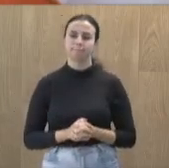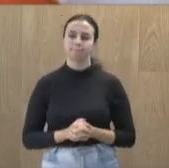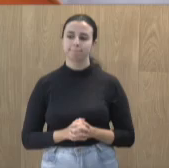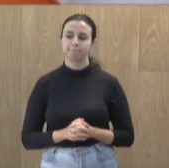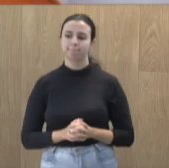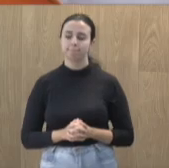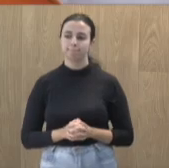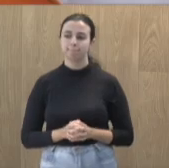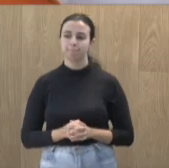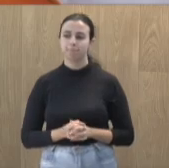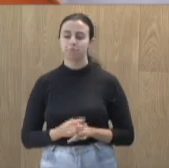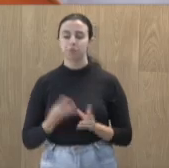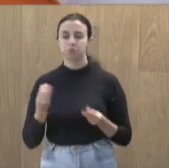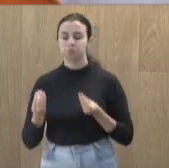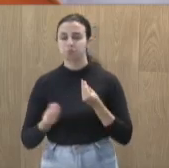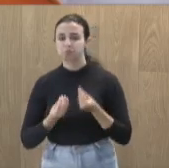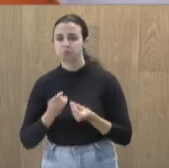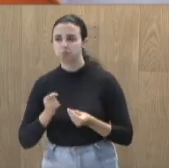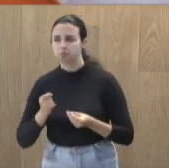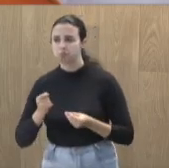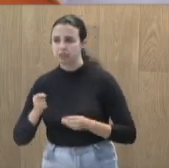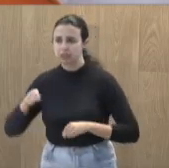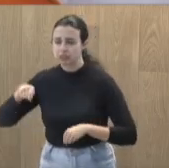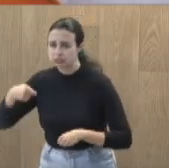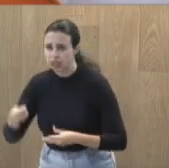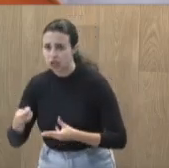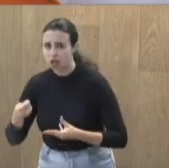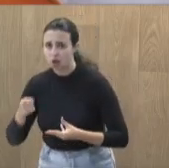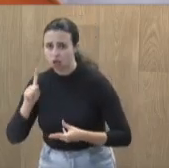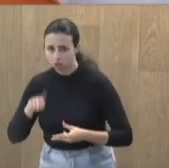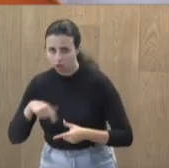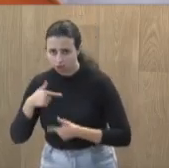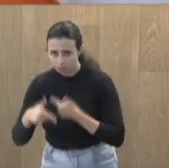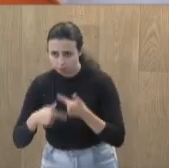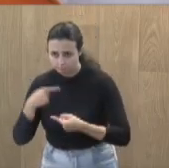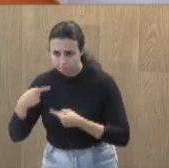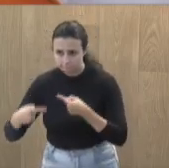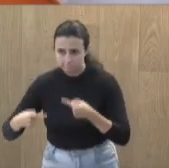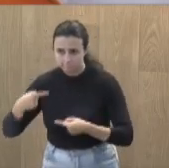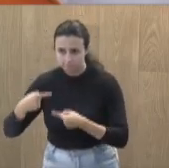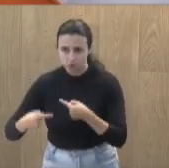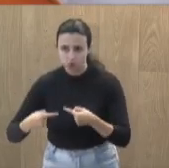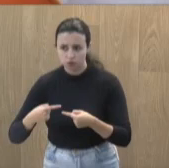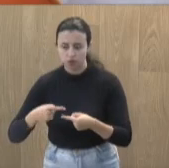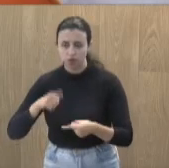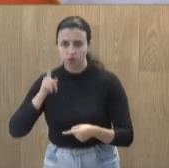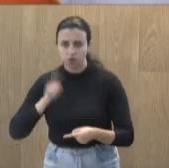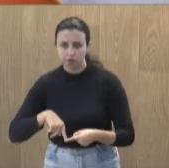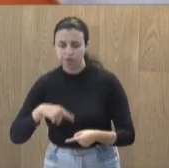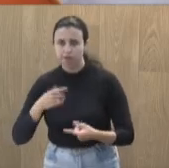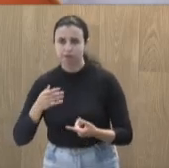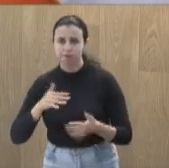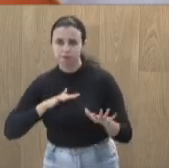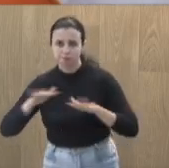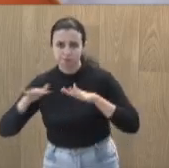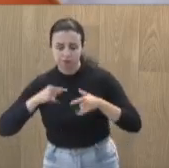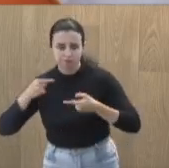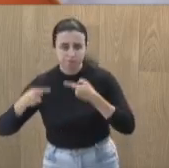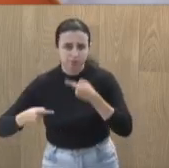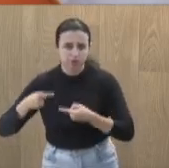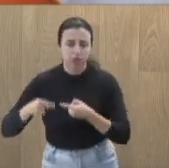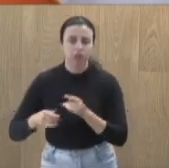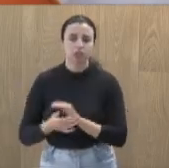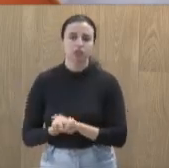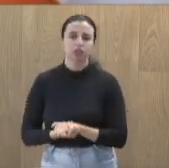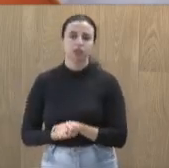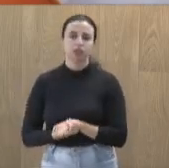Qual que é a classificação disso? Atividade política? Ação parlamentar? Não.